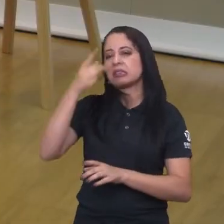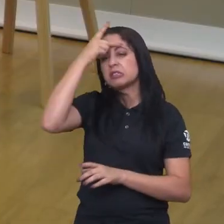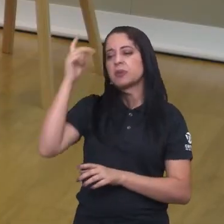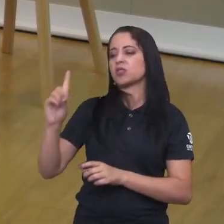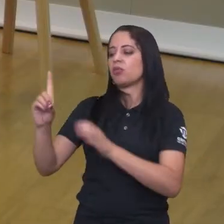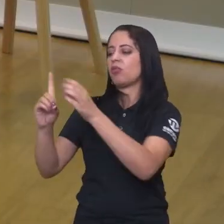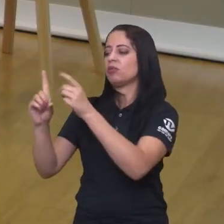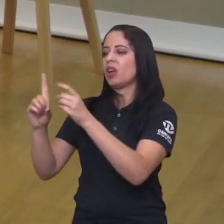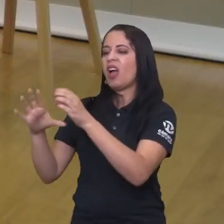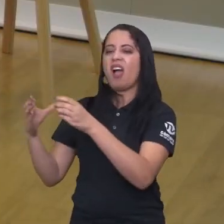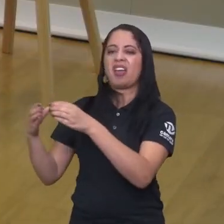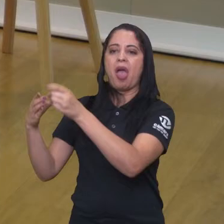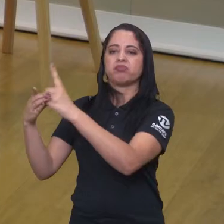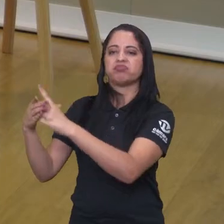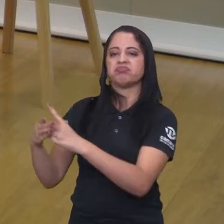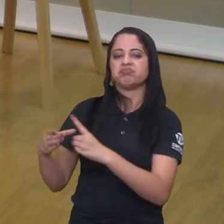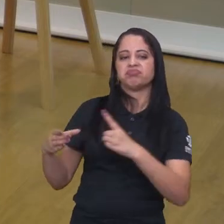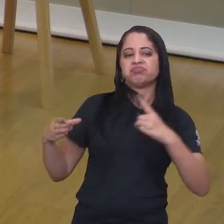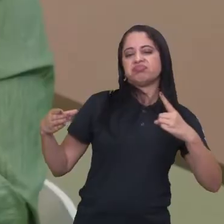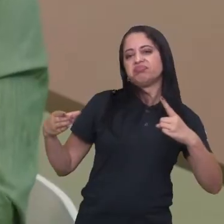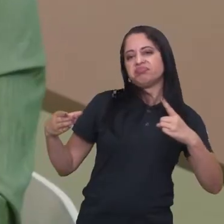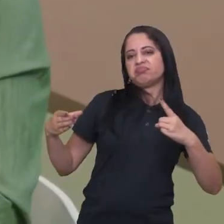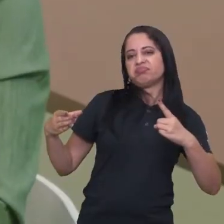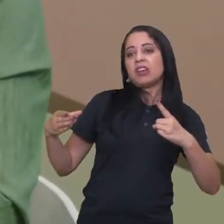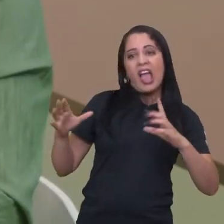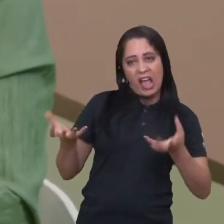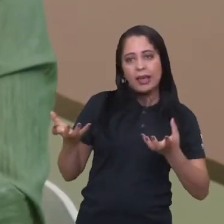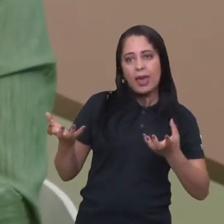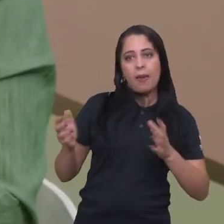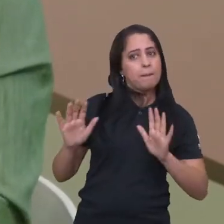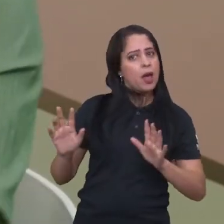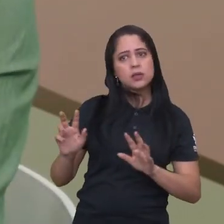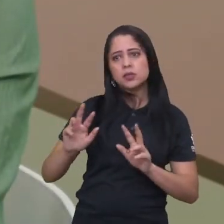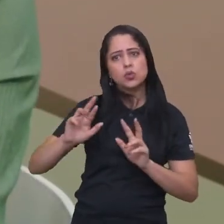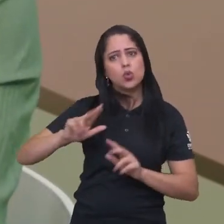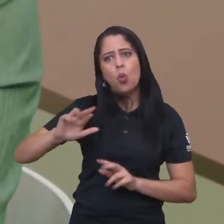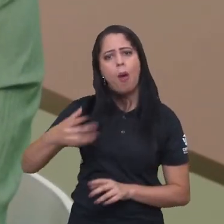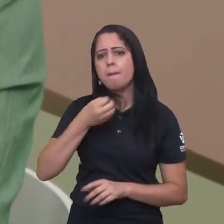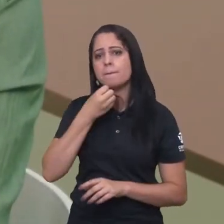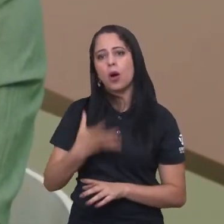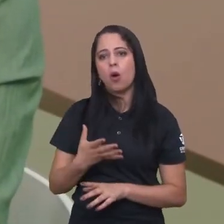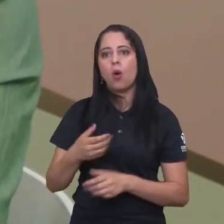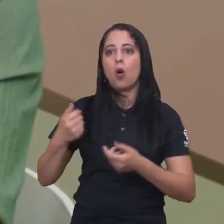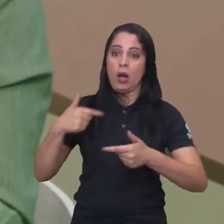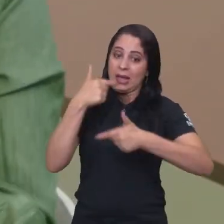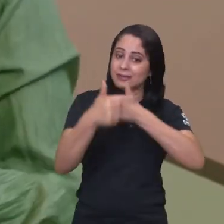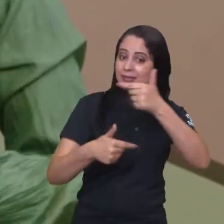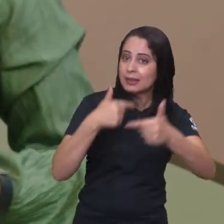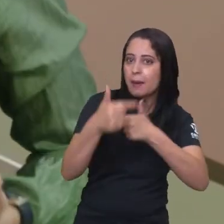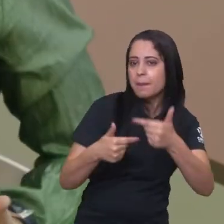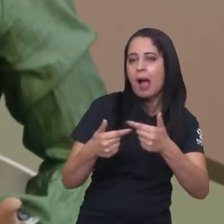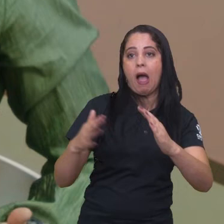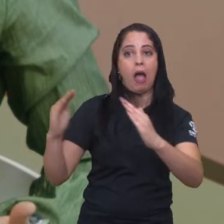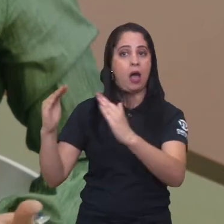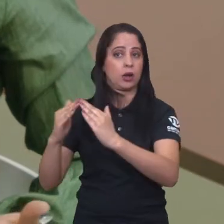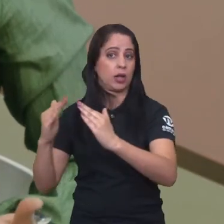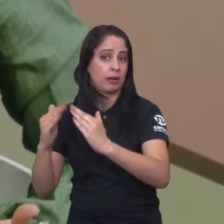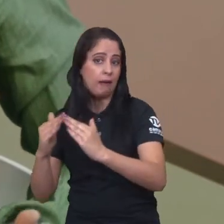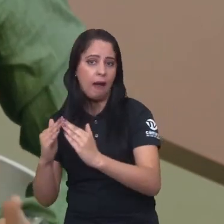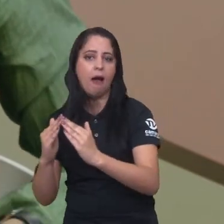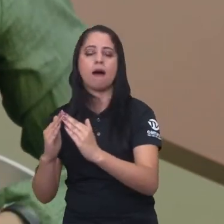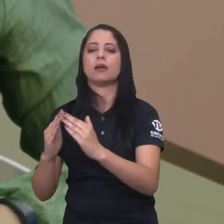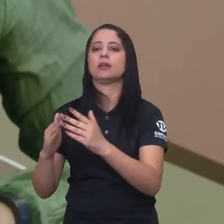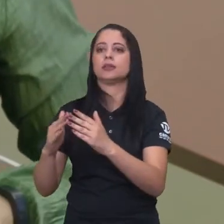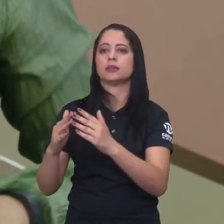bolha. Só que assim, a gente precisa desenvolver essas aptidões para que a gente possa ter um melhor convívio, seja no trabalho, seja na nossa